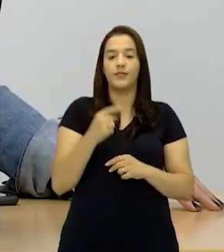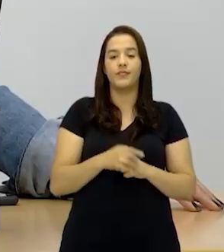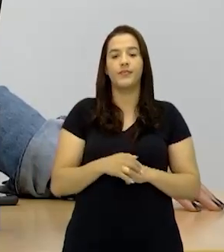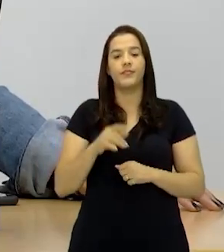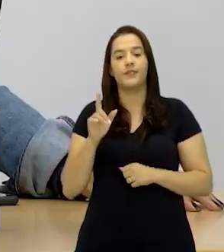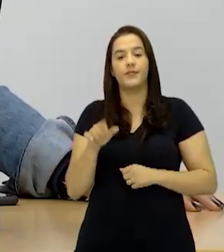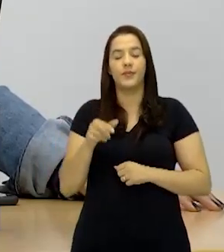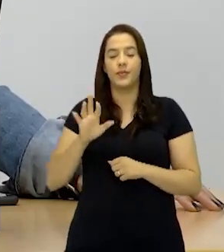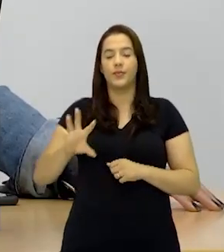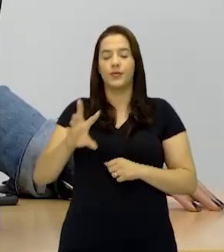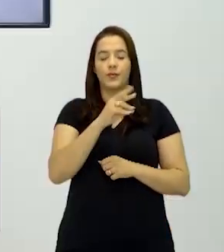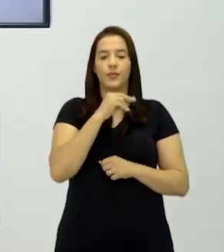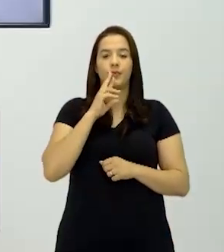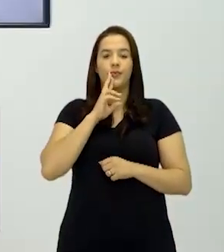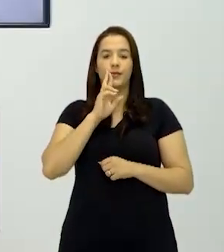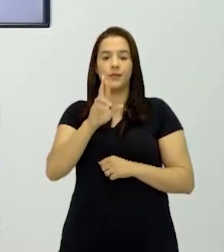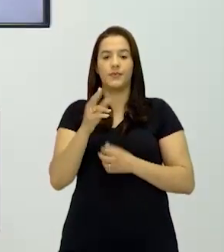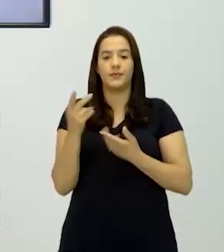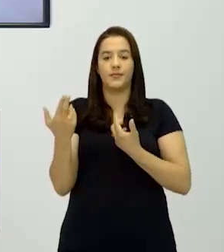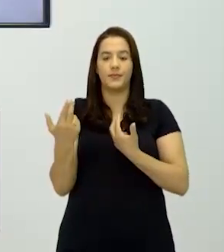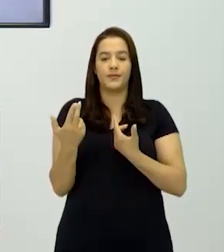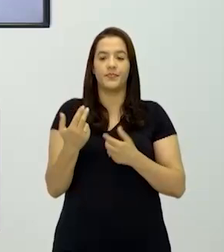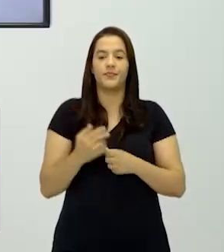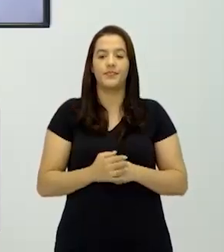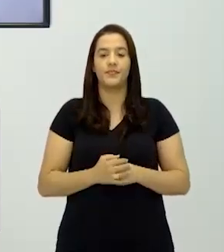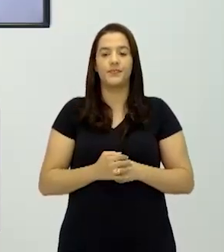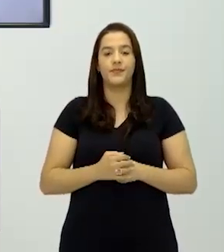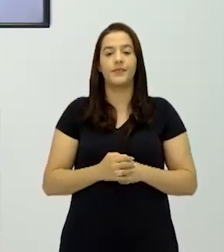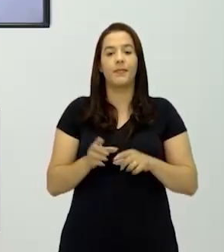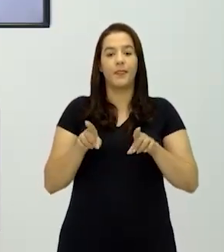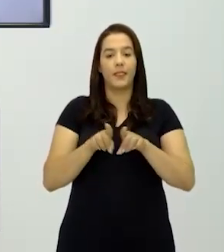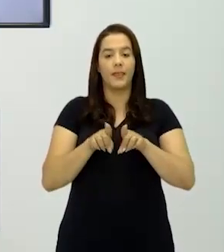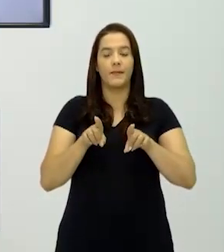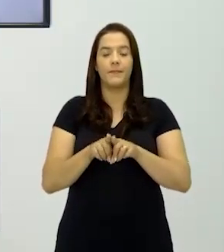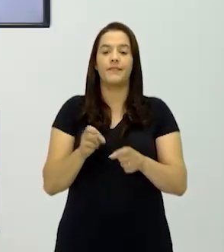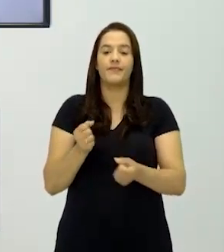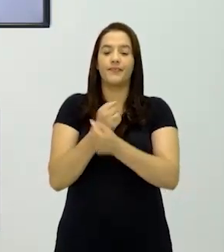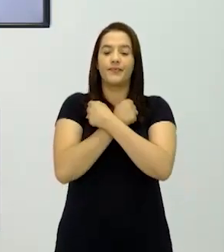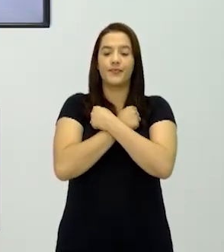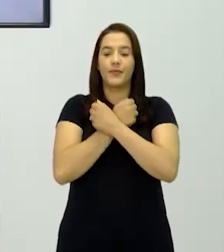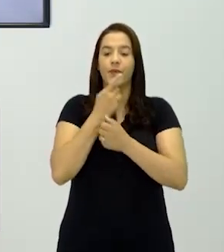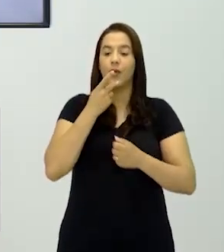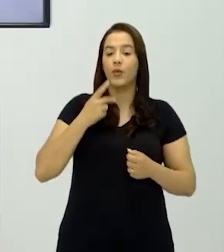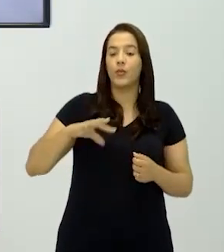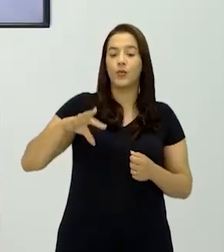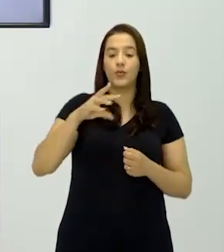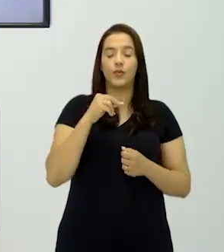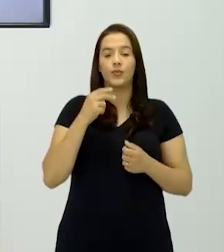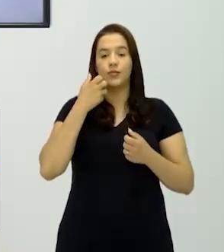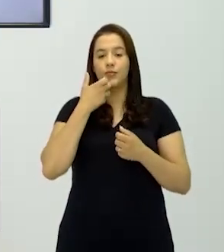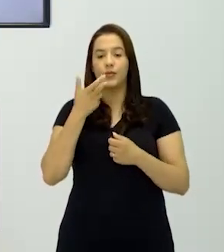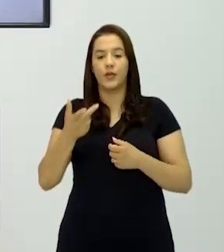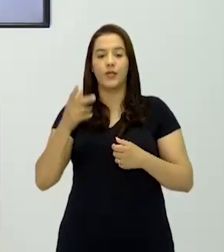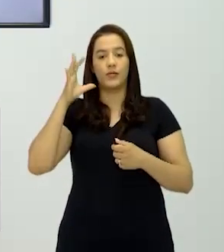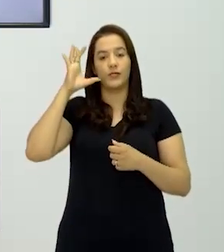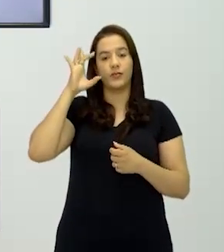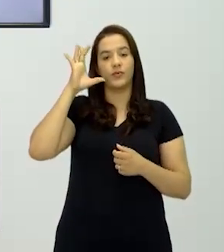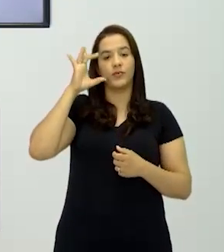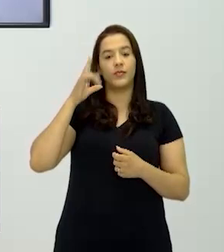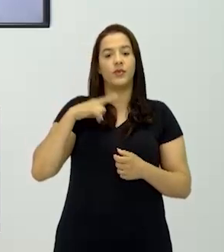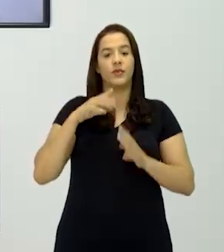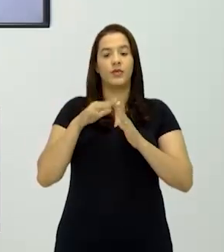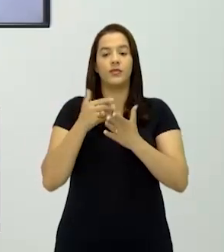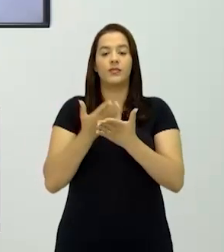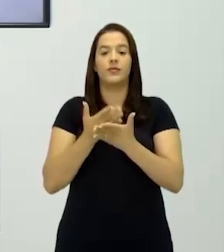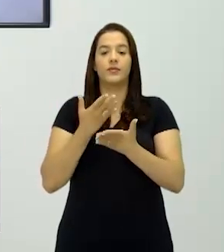Sul 3, estão dizendo isso. É isso aí, muito bom. Ó, quero mandar também um abraço pro pessoal que mandou aqui, comentou no Instagram também, ó, a Escola